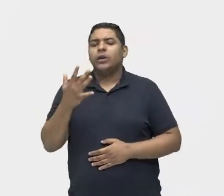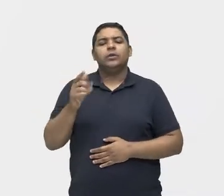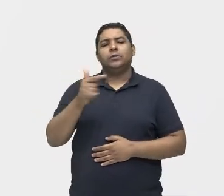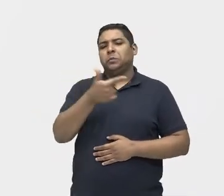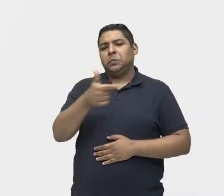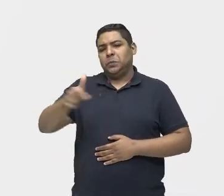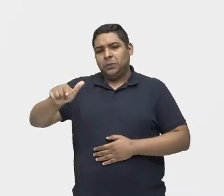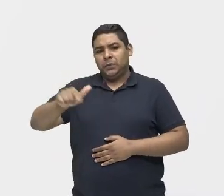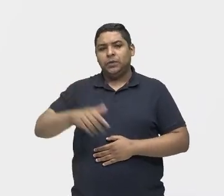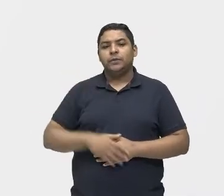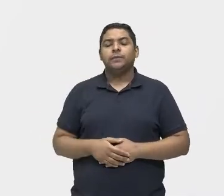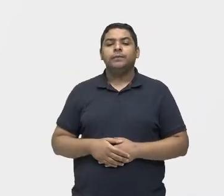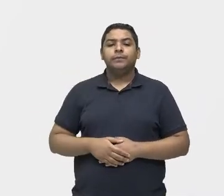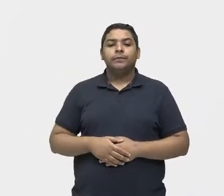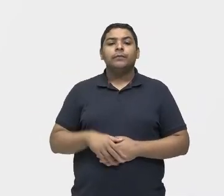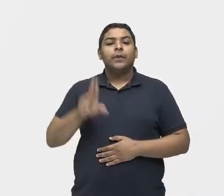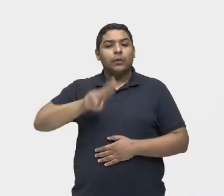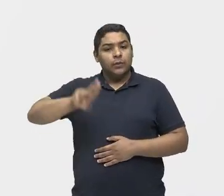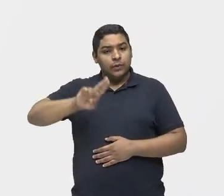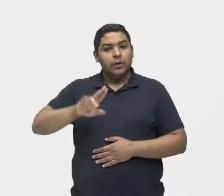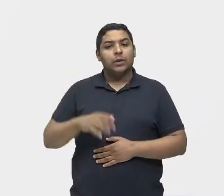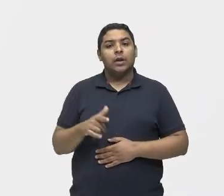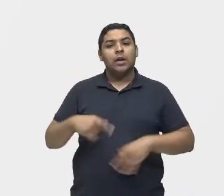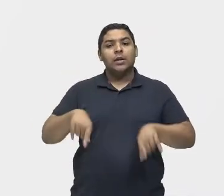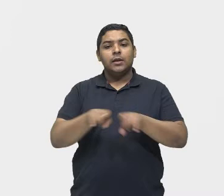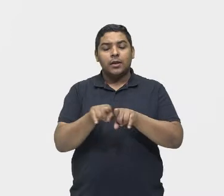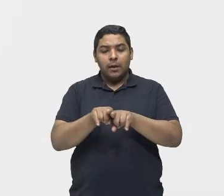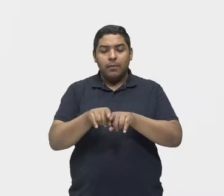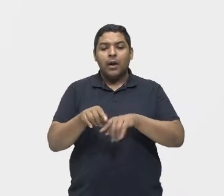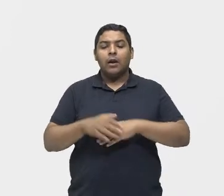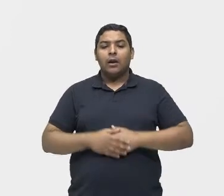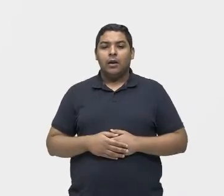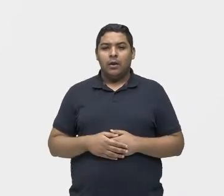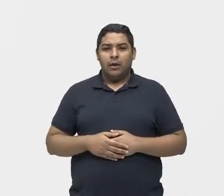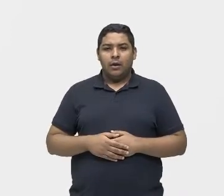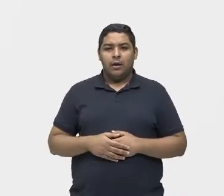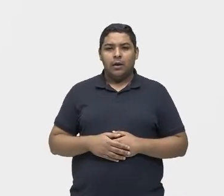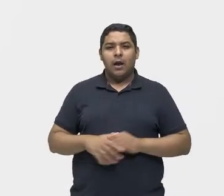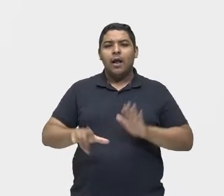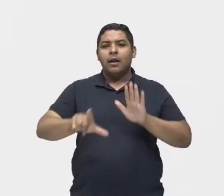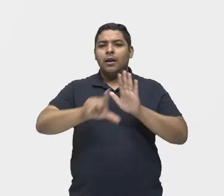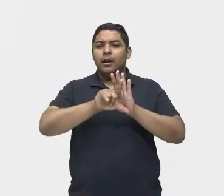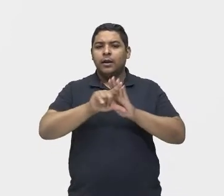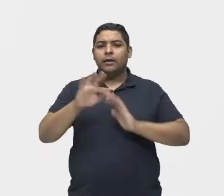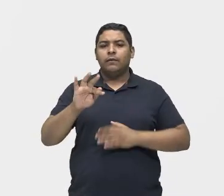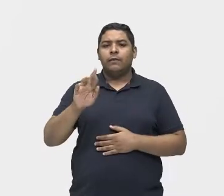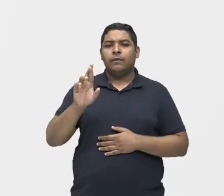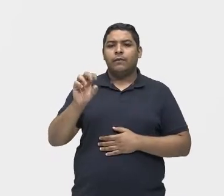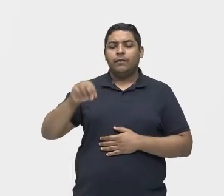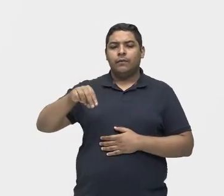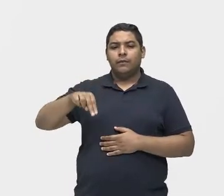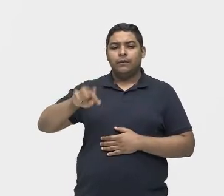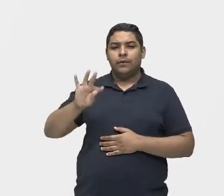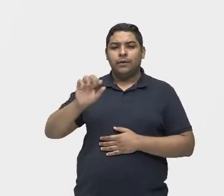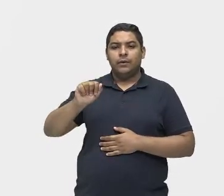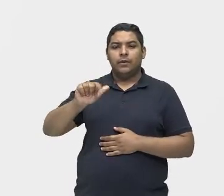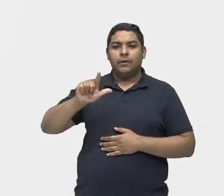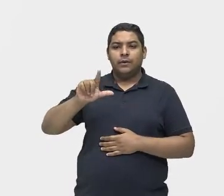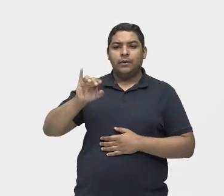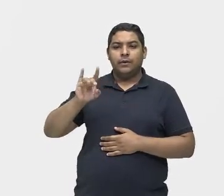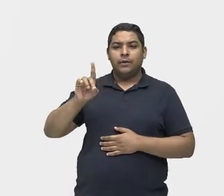muito próximo, que é a lei da frontalidade. E aí eu trago para vocês essa imagem que